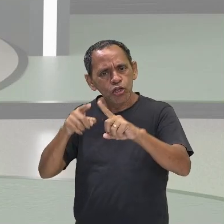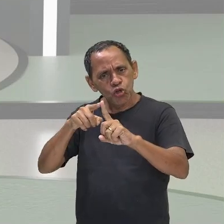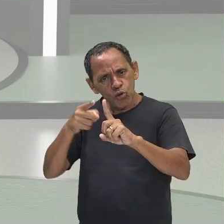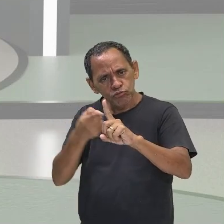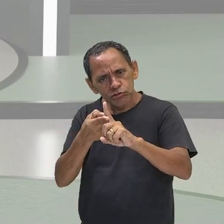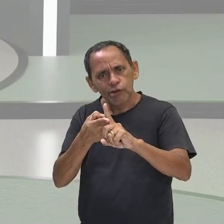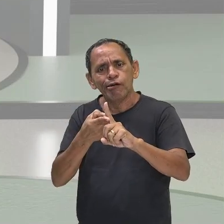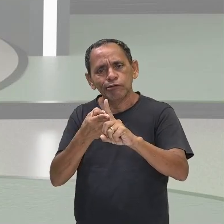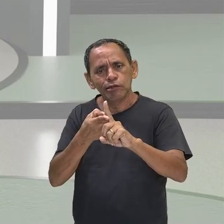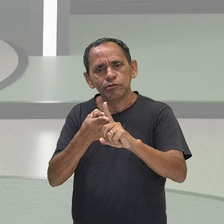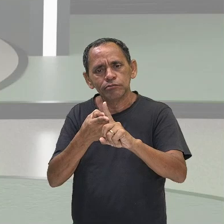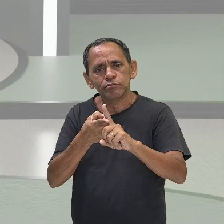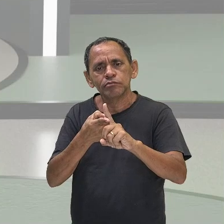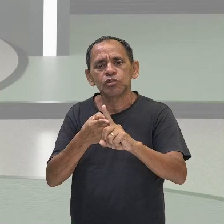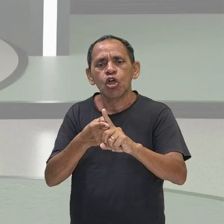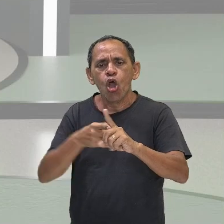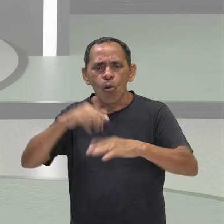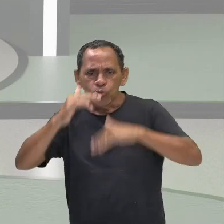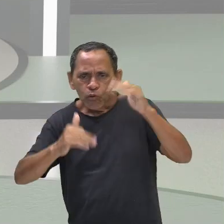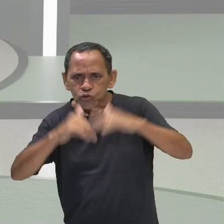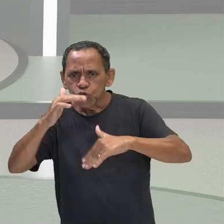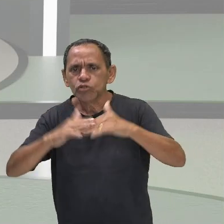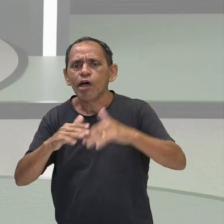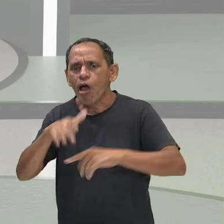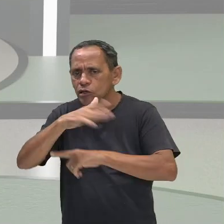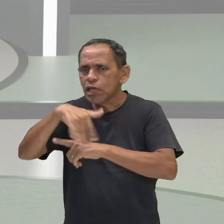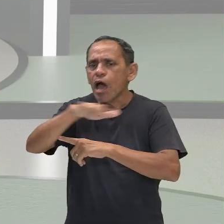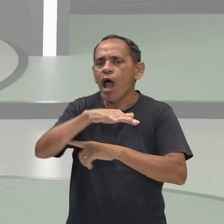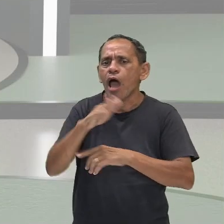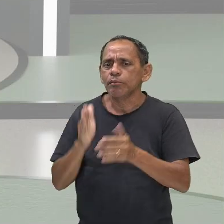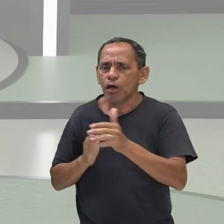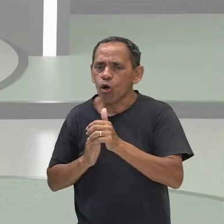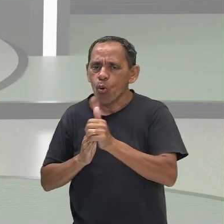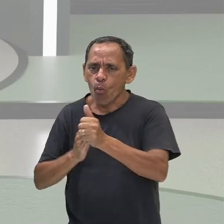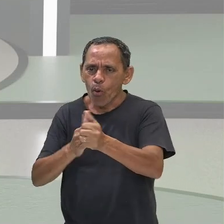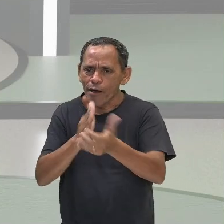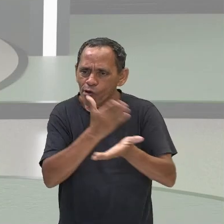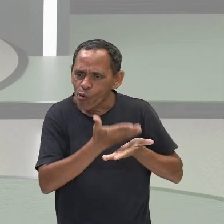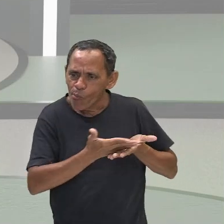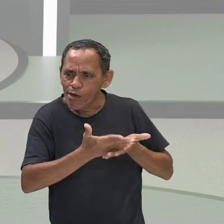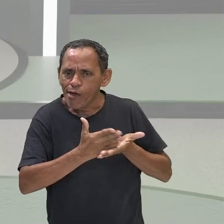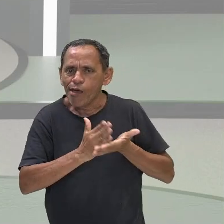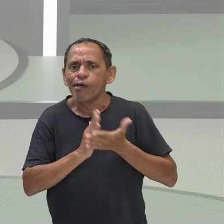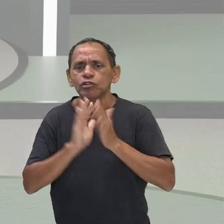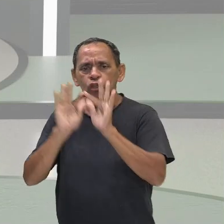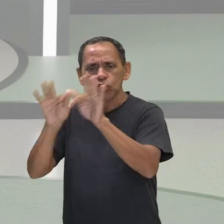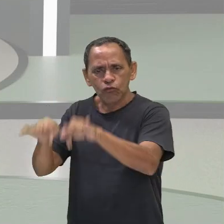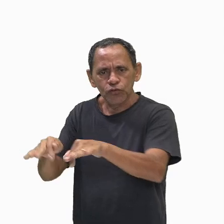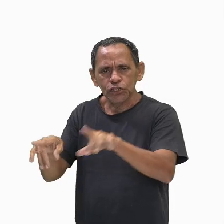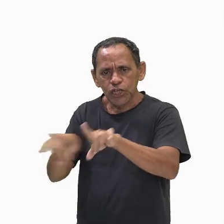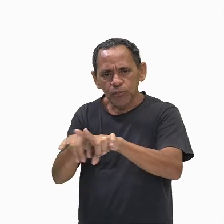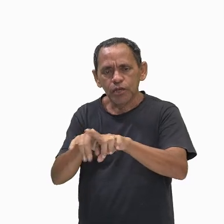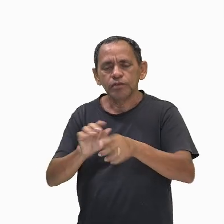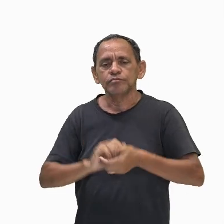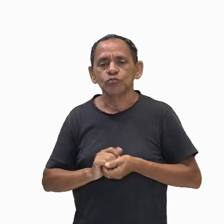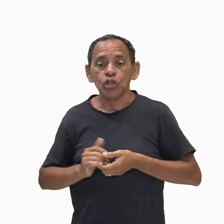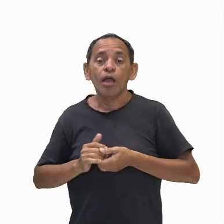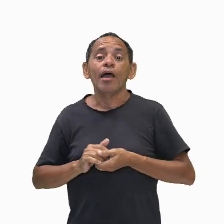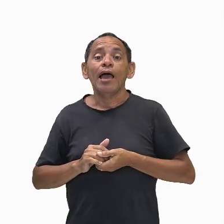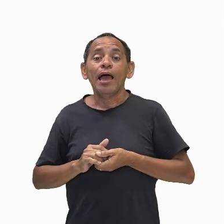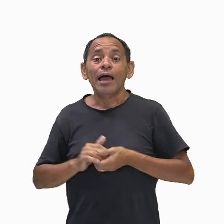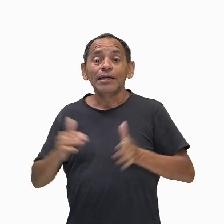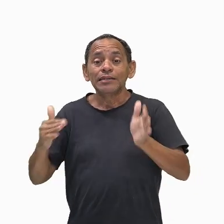mesmo profissional para te acompanhar do início ao fim, até o parto. E o que seria o parto? Vamos